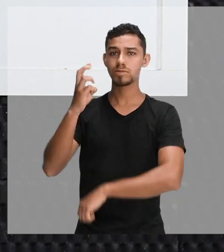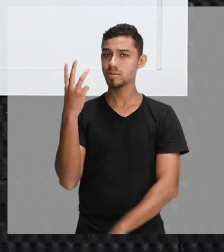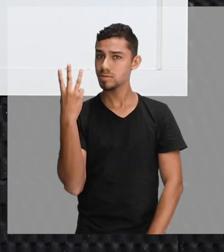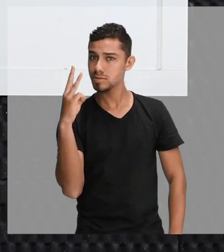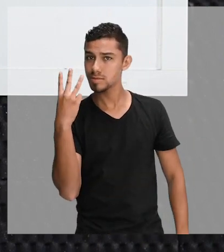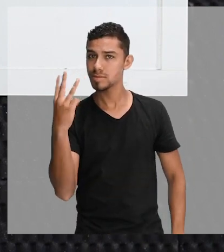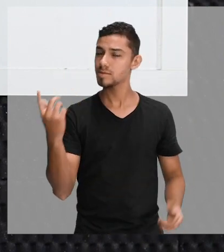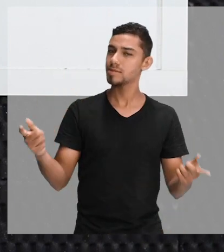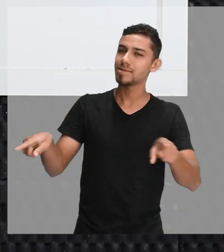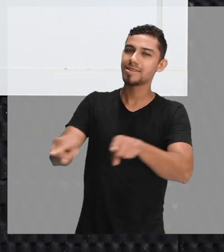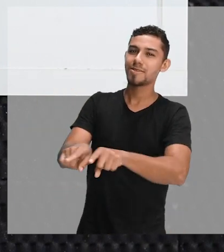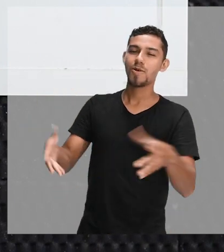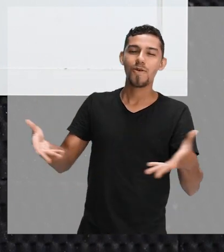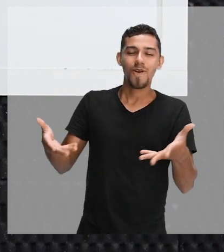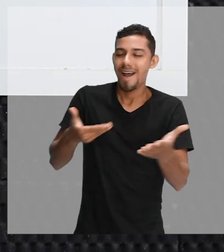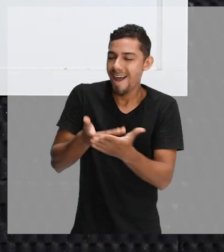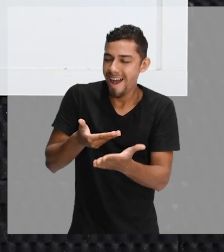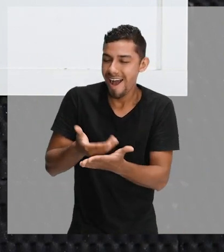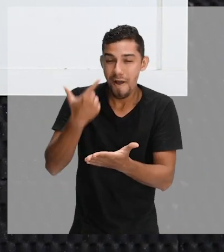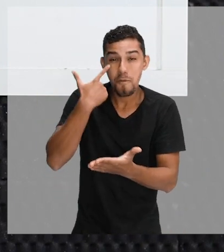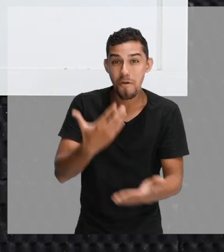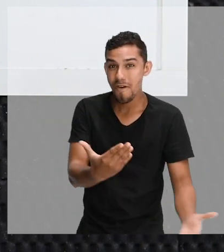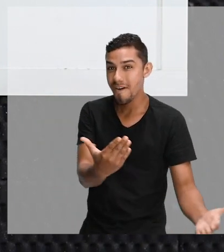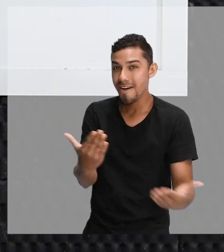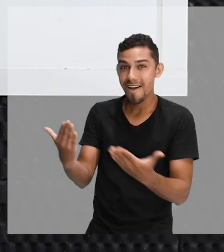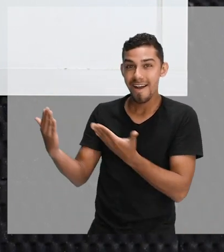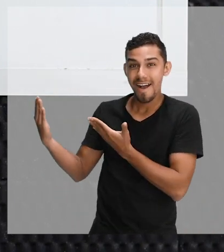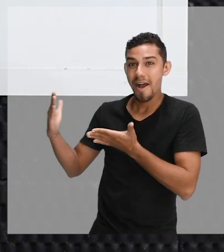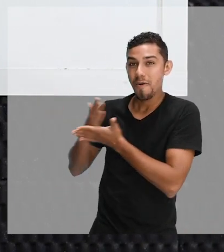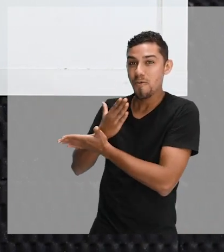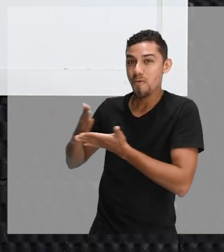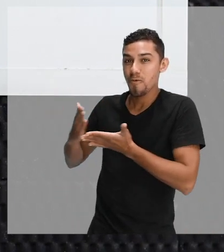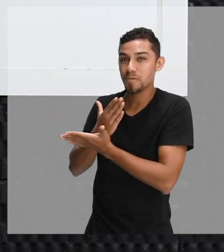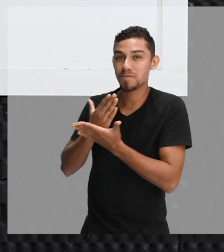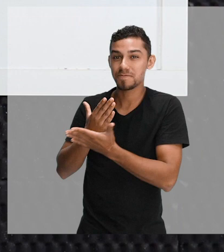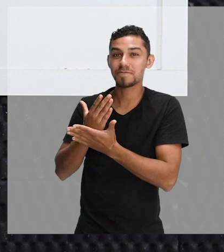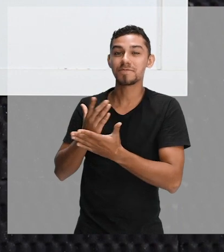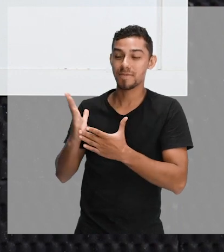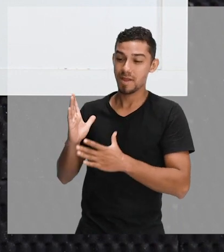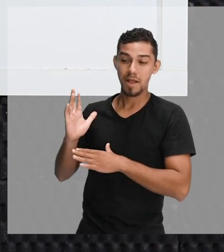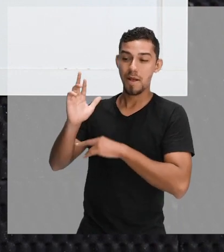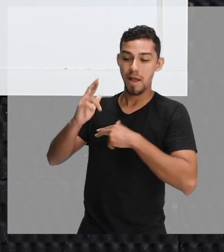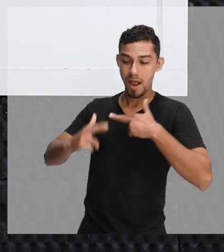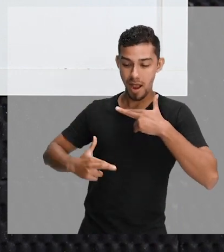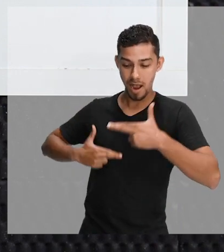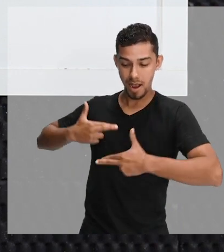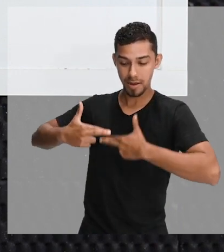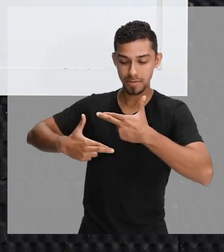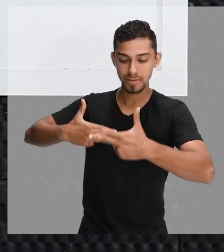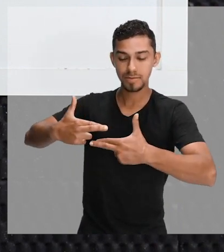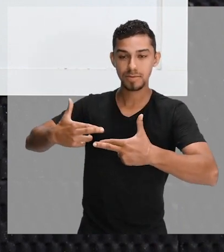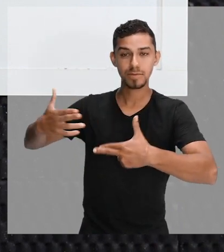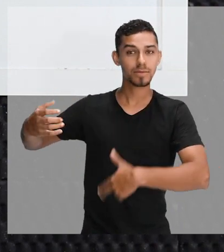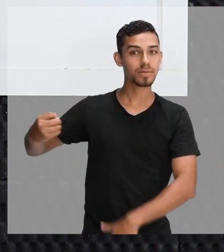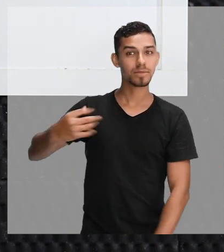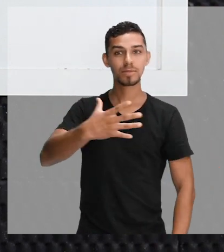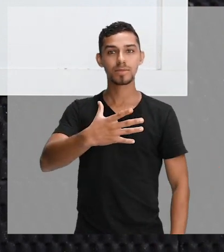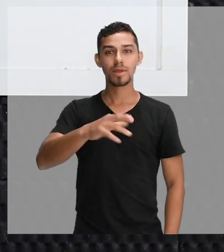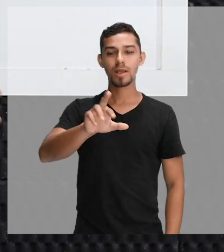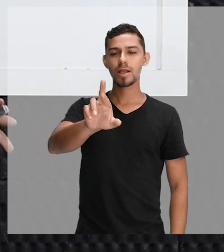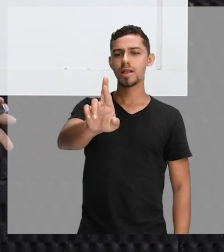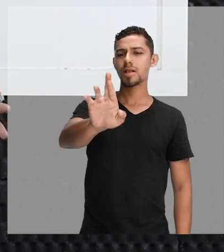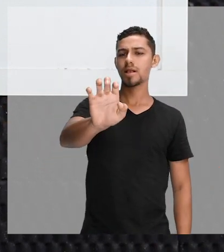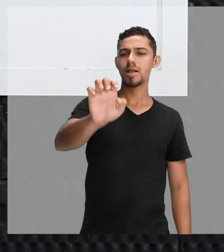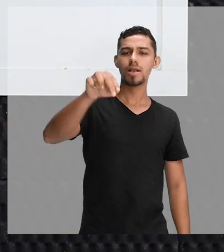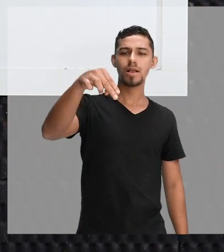super, hiper especial. Nós vamos falar para vocês de alguns elementos associados ao Renascimento. Só você vai dar aula de história, né? Não,